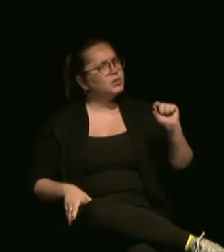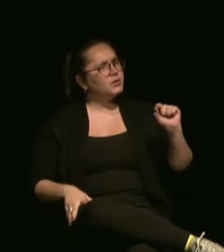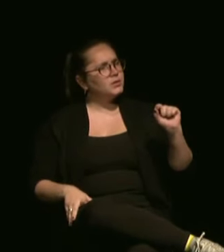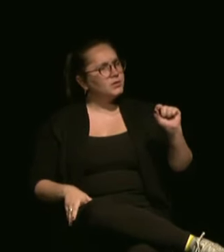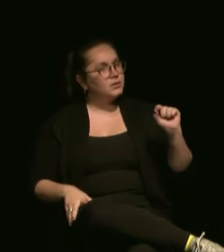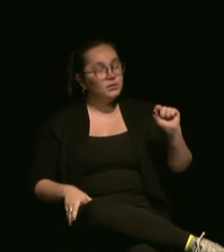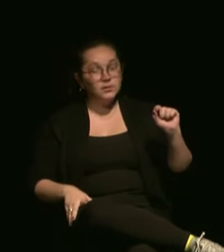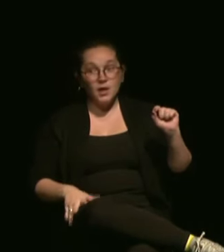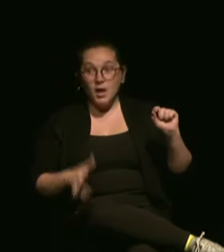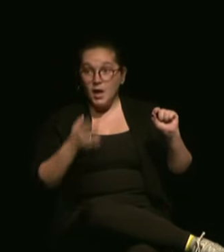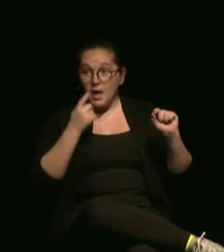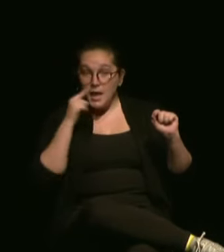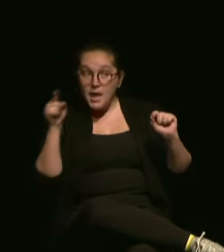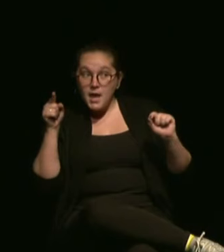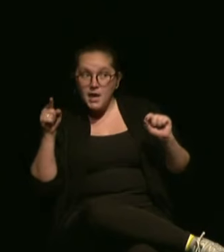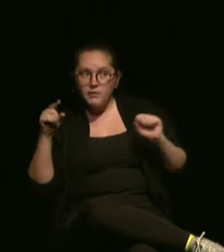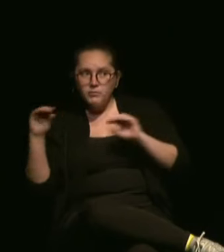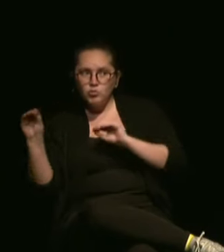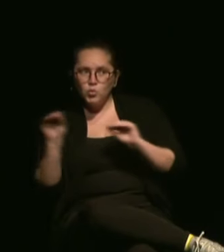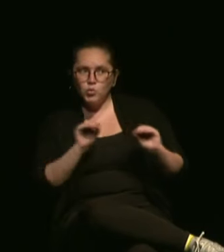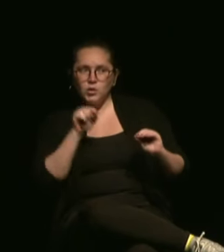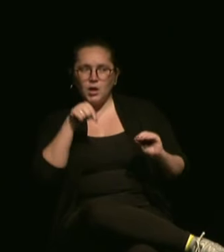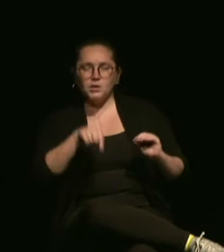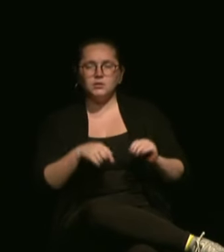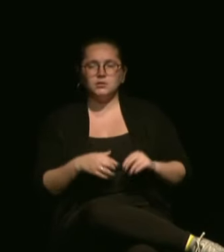O batalhão vai ser transferido daqui.